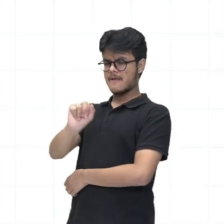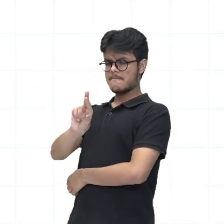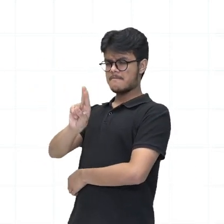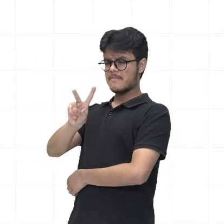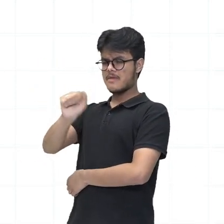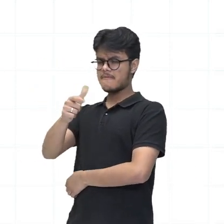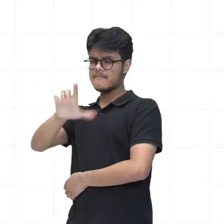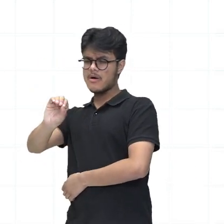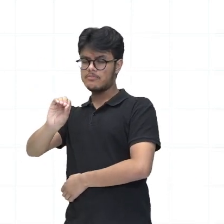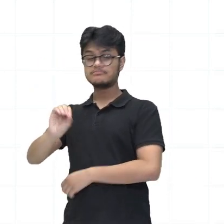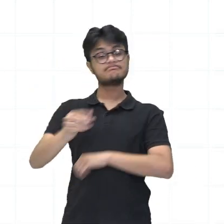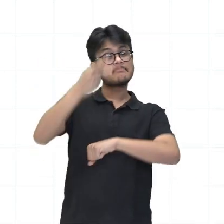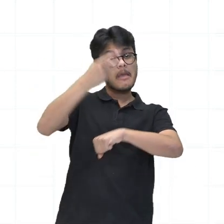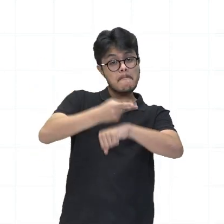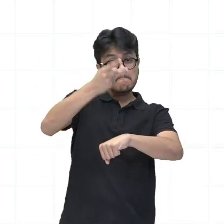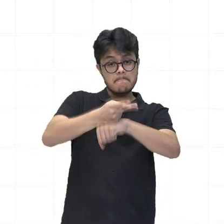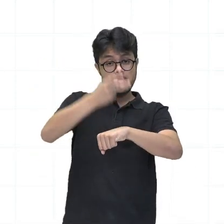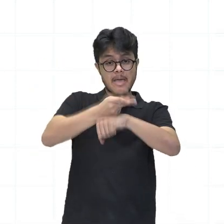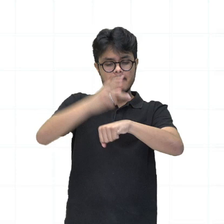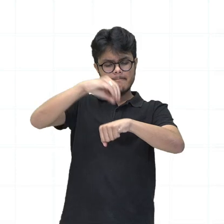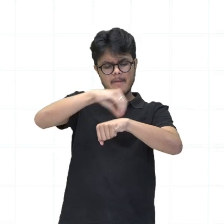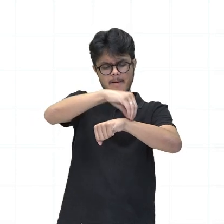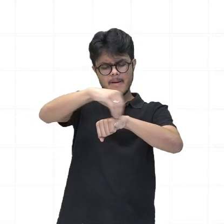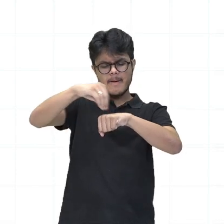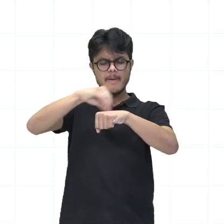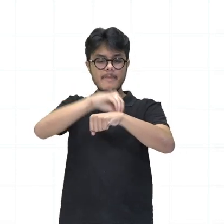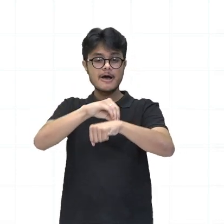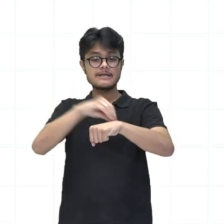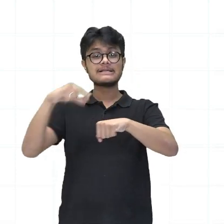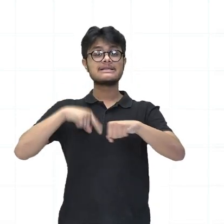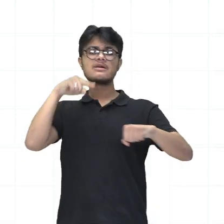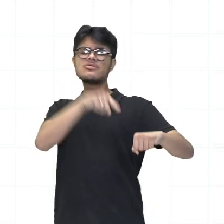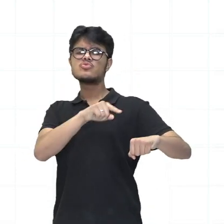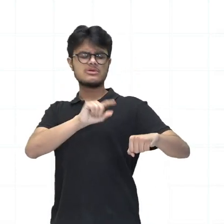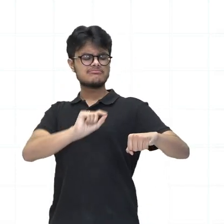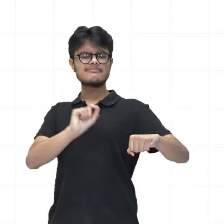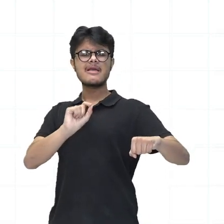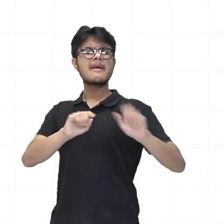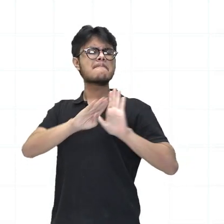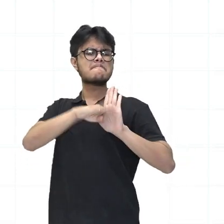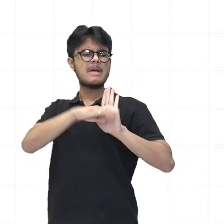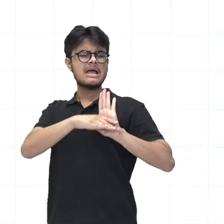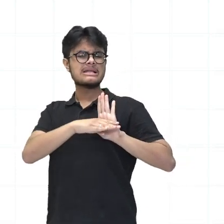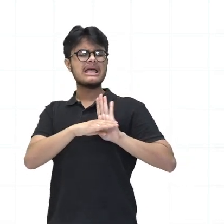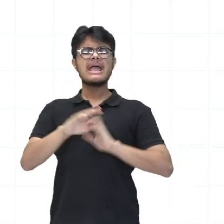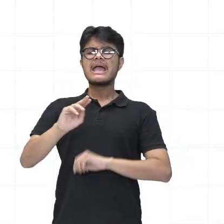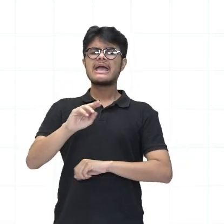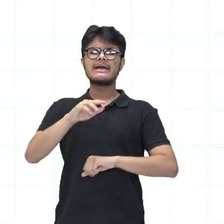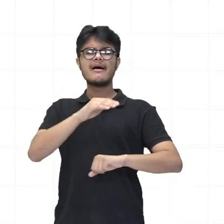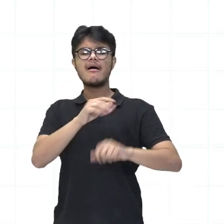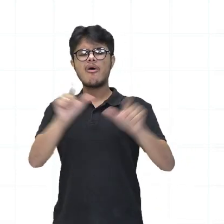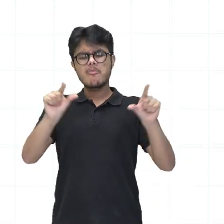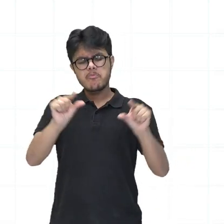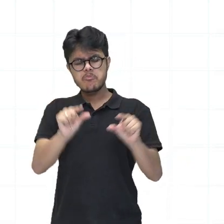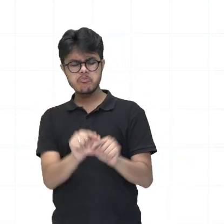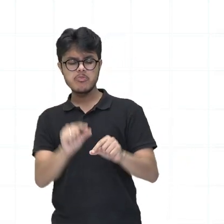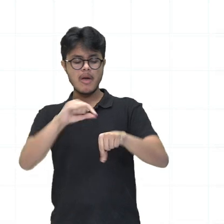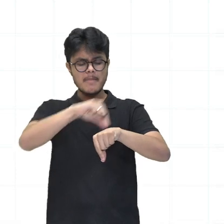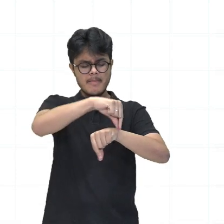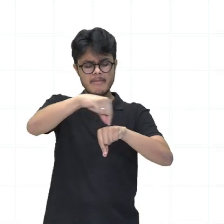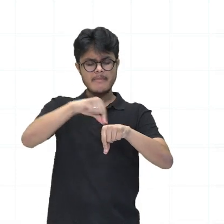rocha sedimentar formada a partir de matéria orgânica que se acumula em